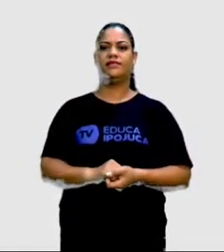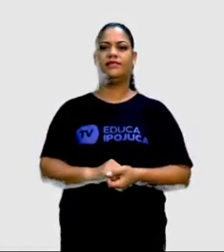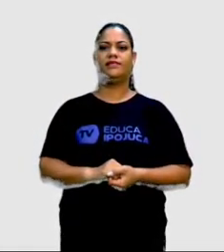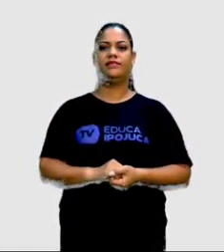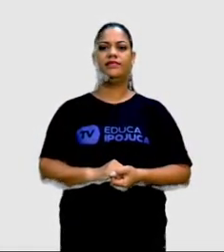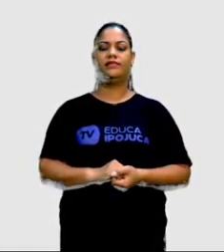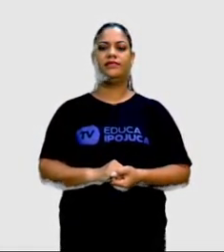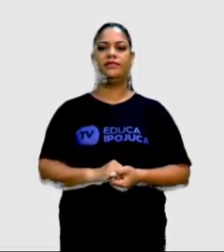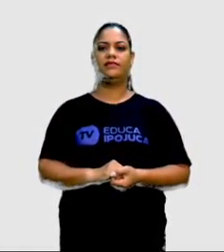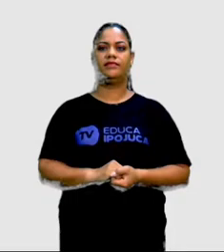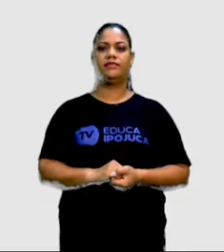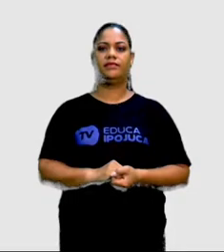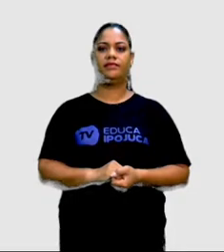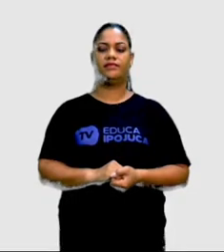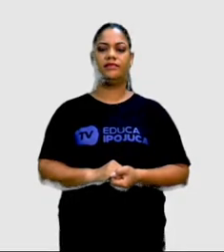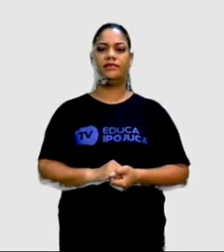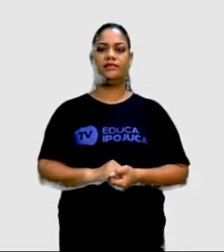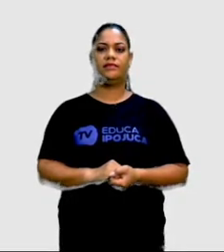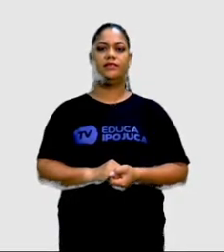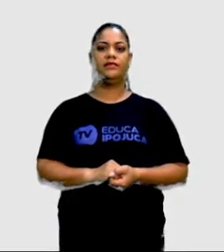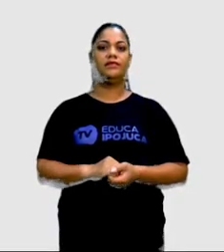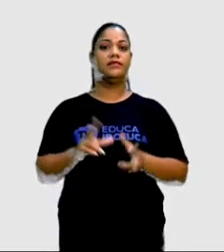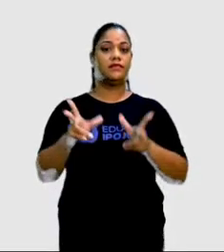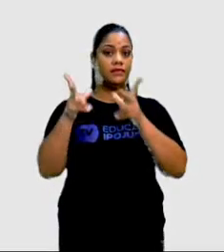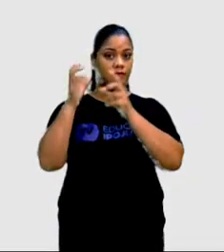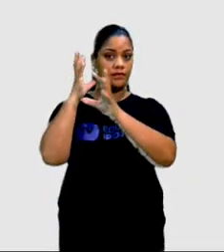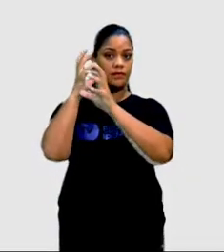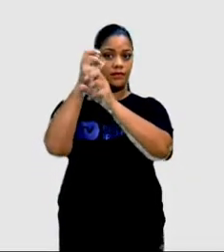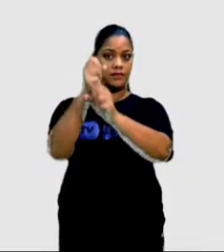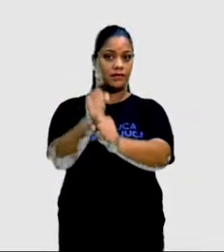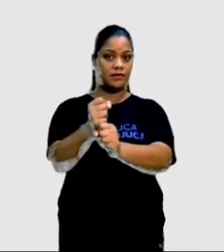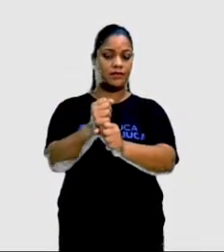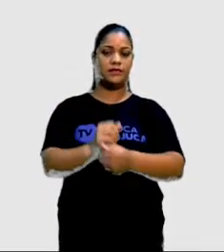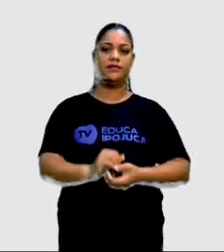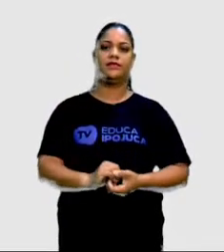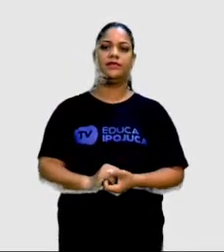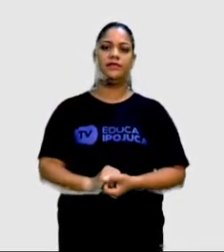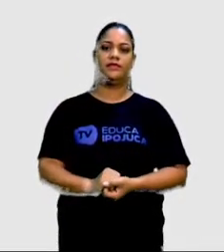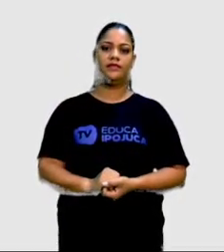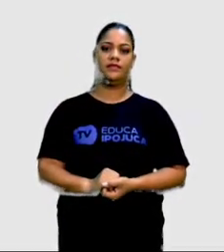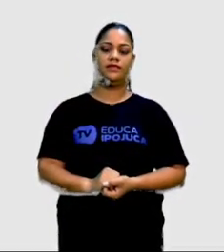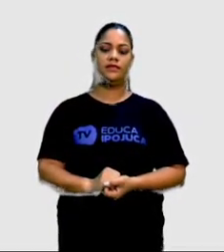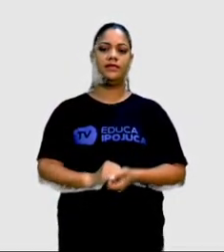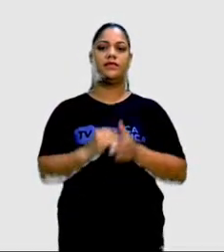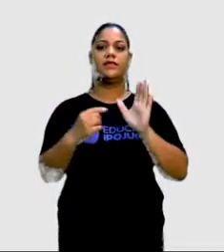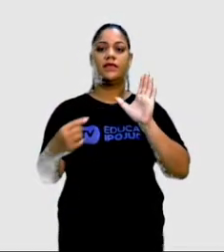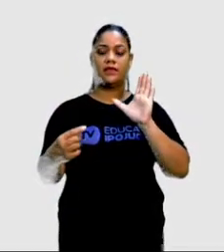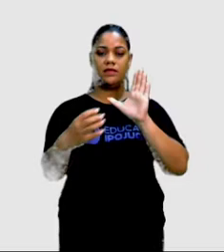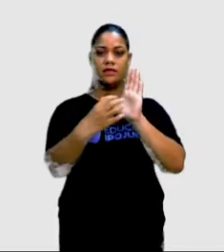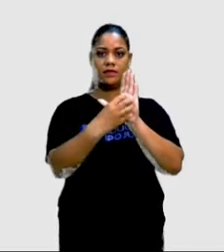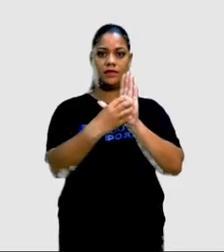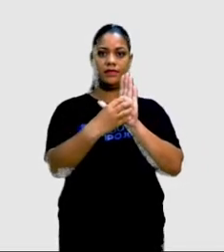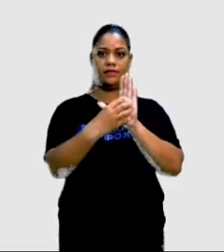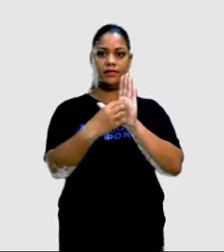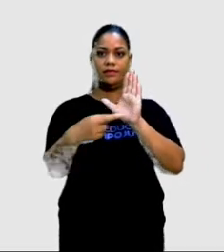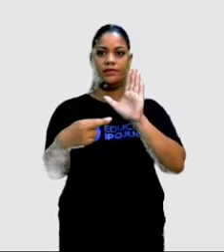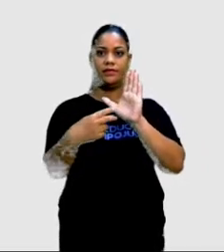Vamos revisar as partes do círculo e da circunferência. O centro,